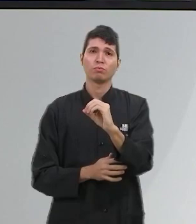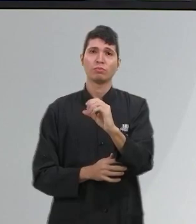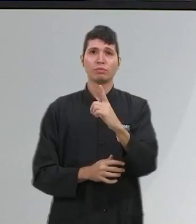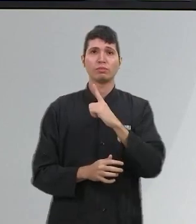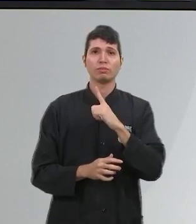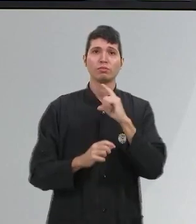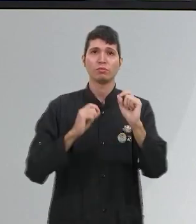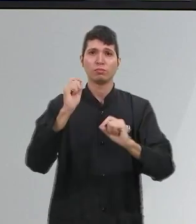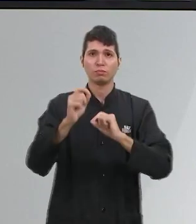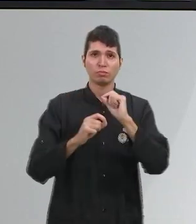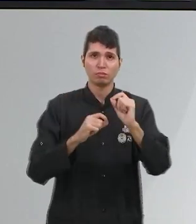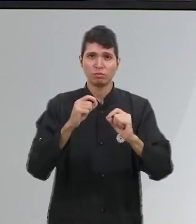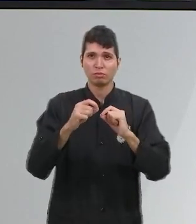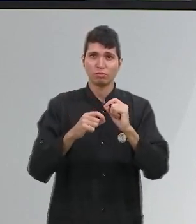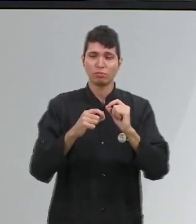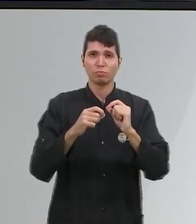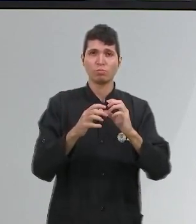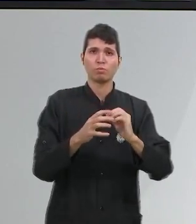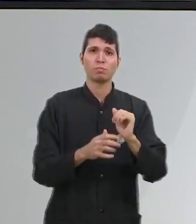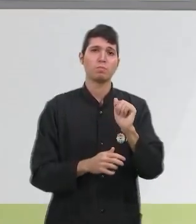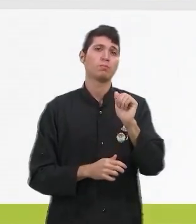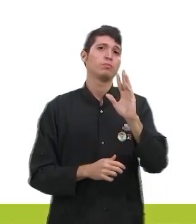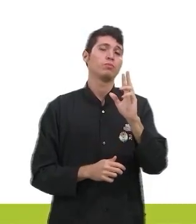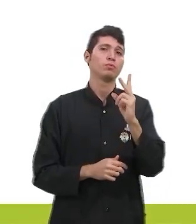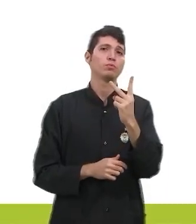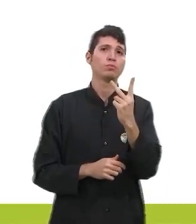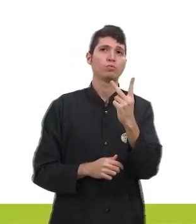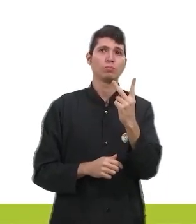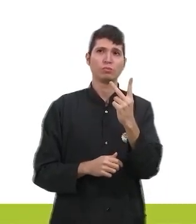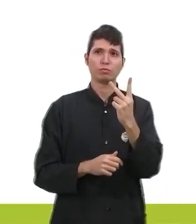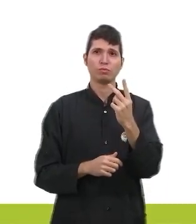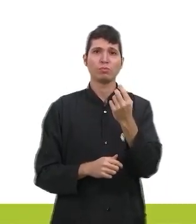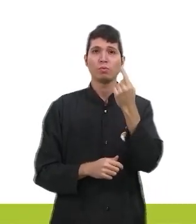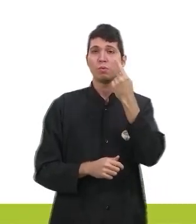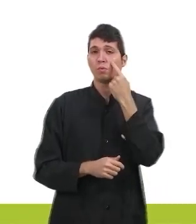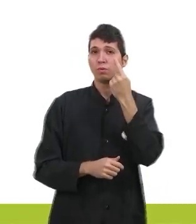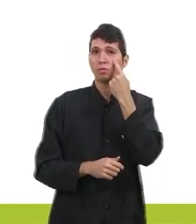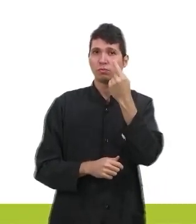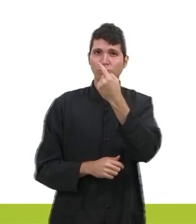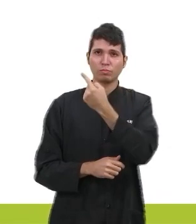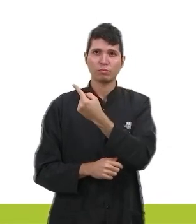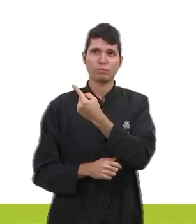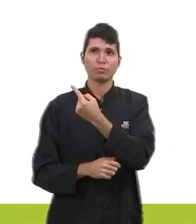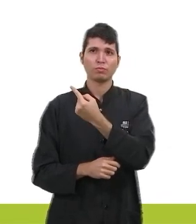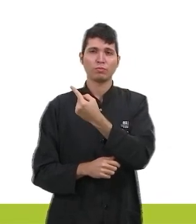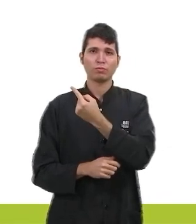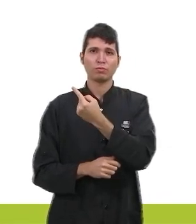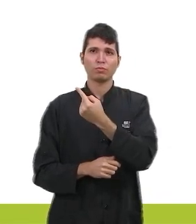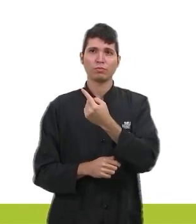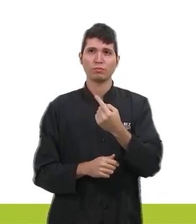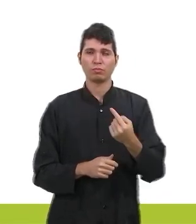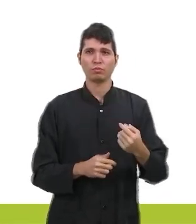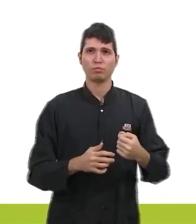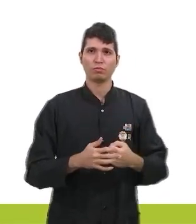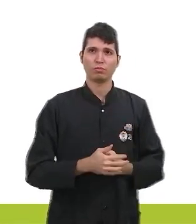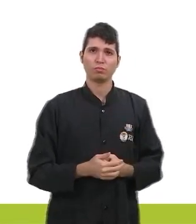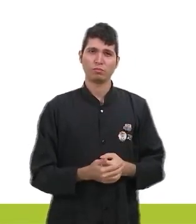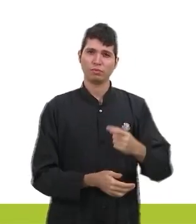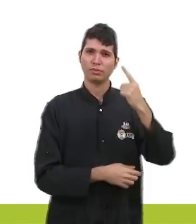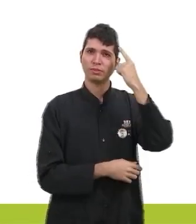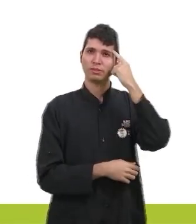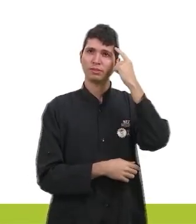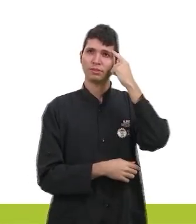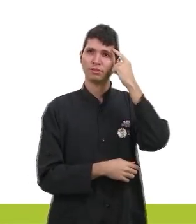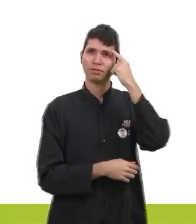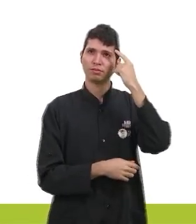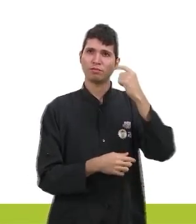duas extremidades. Quando eu observo aqui a imagem, será que eu posso considerar essa sendo a